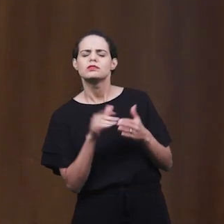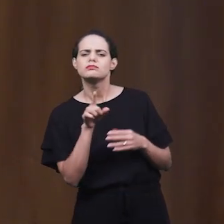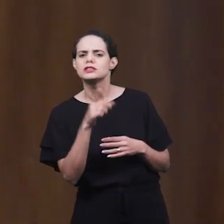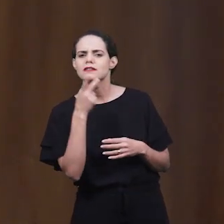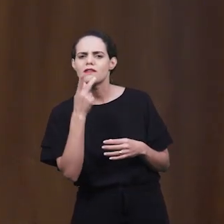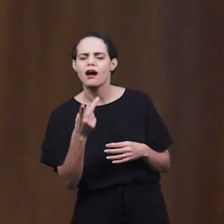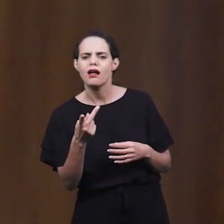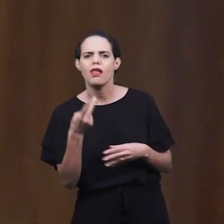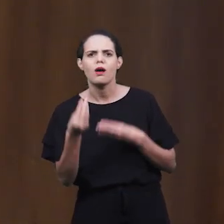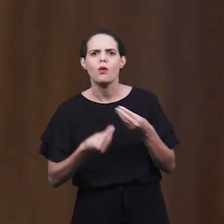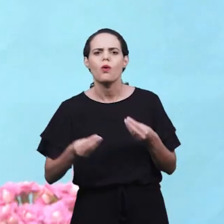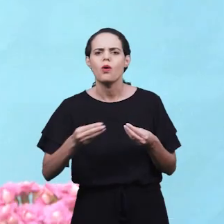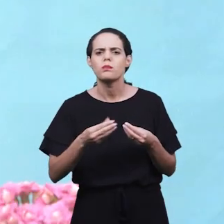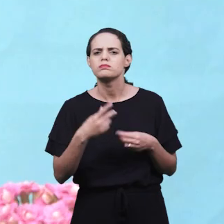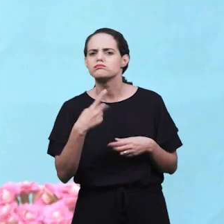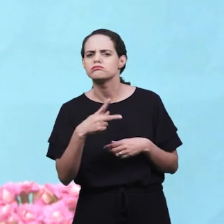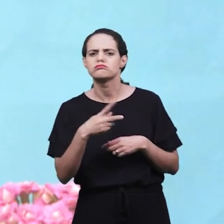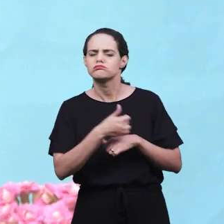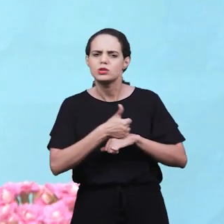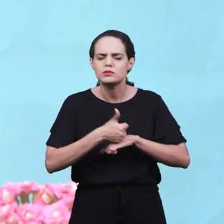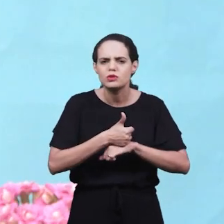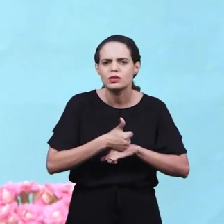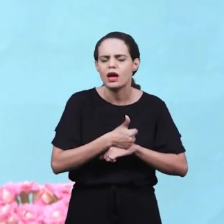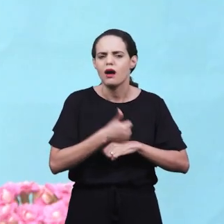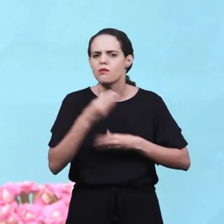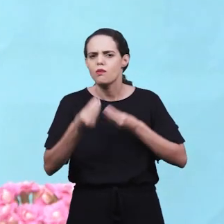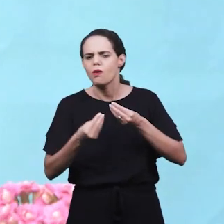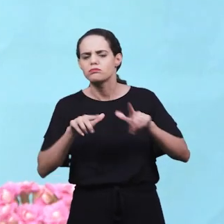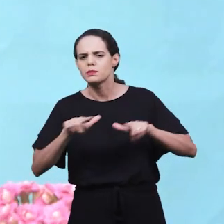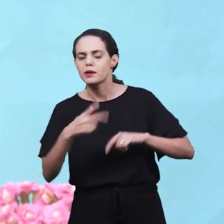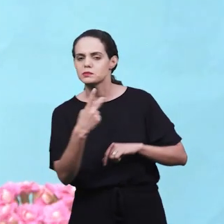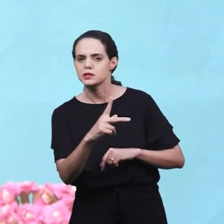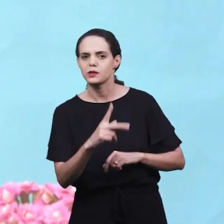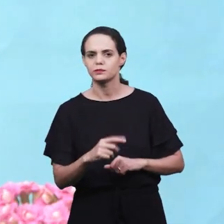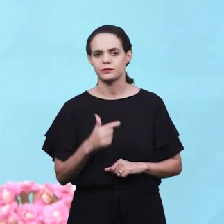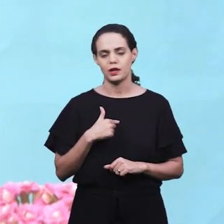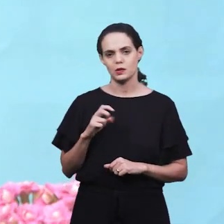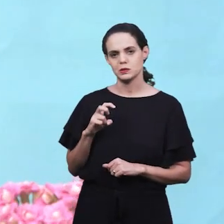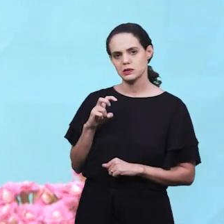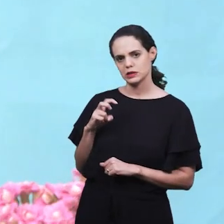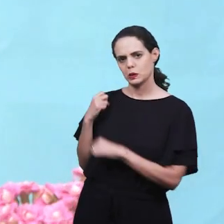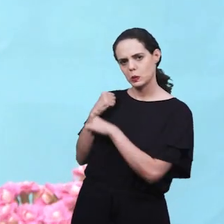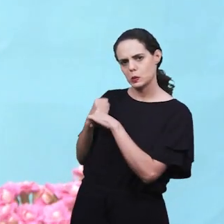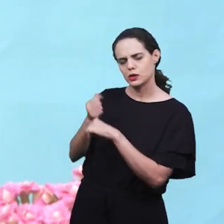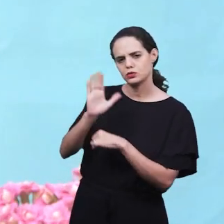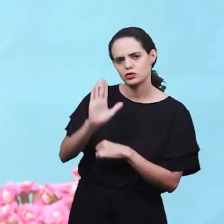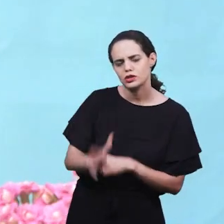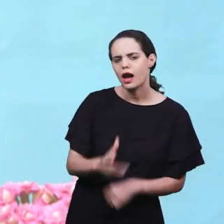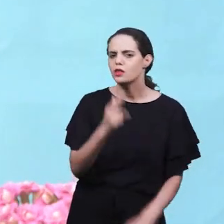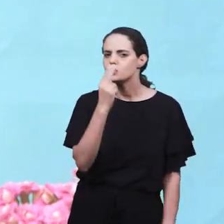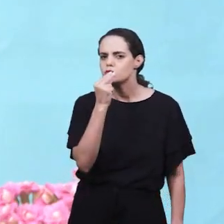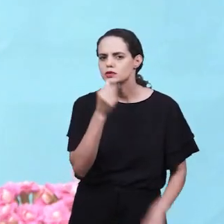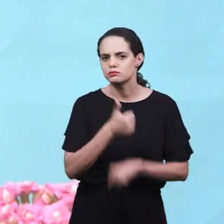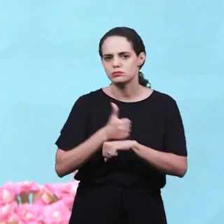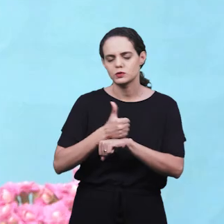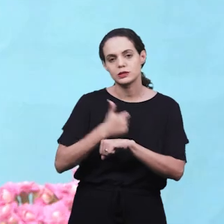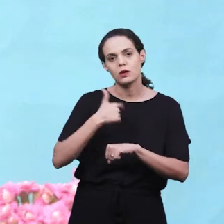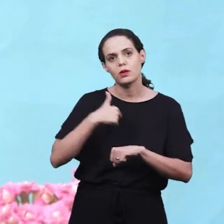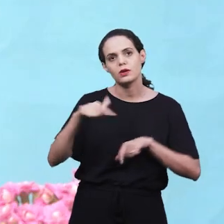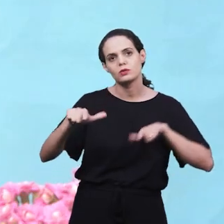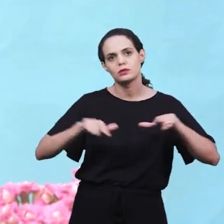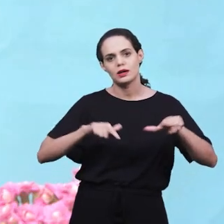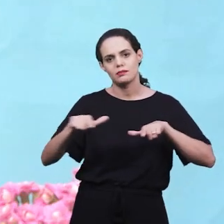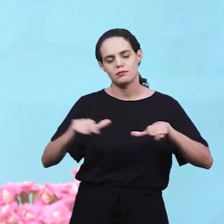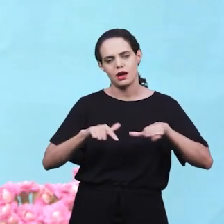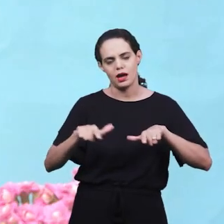de atuação. Então, eu tenho 5 anos de atuação como nutricionista. Eu trabalho aqui